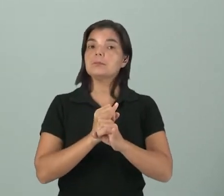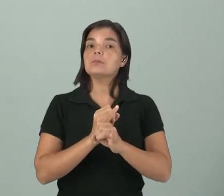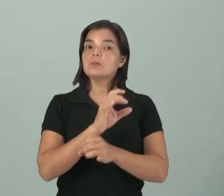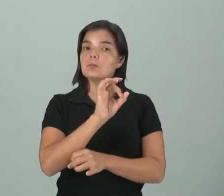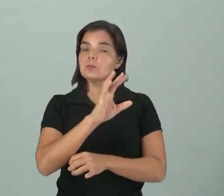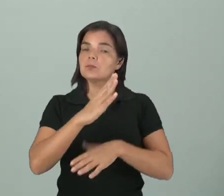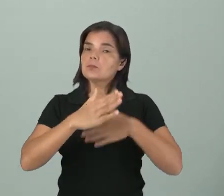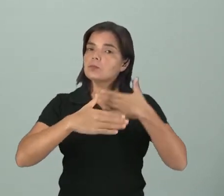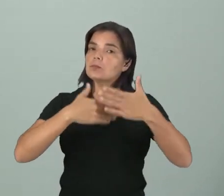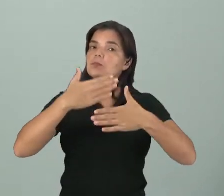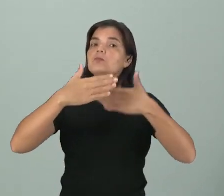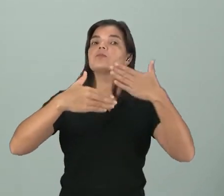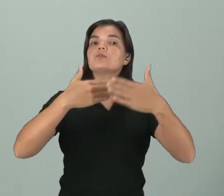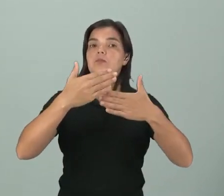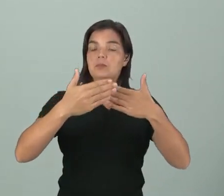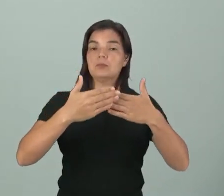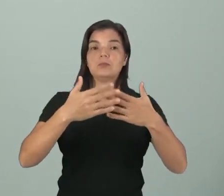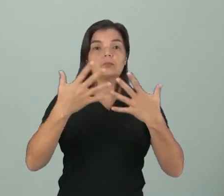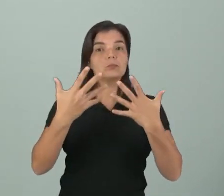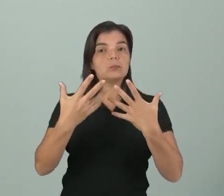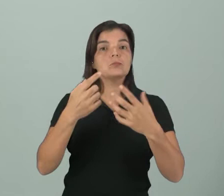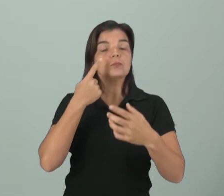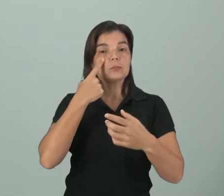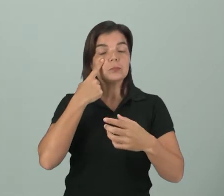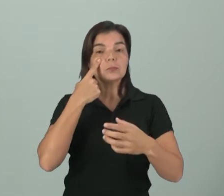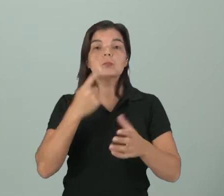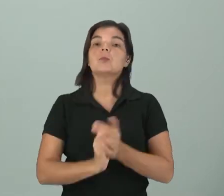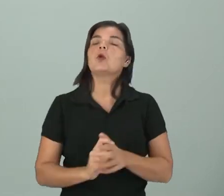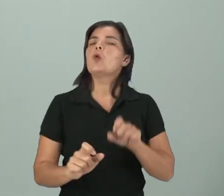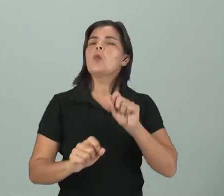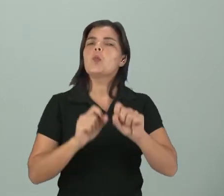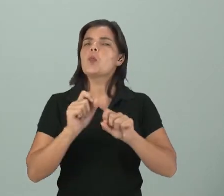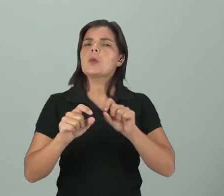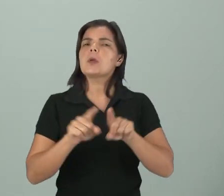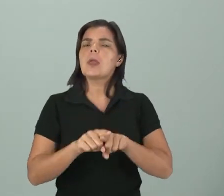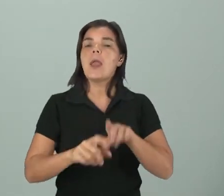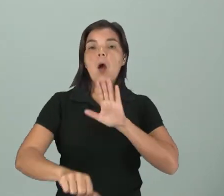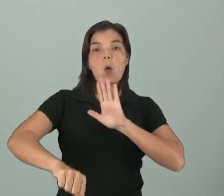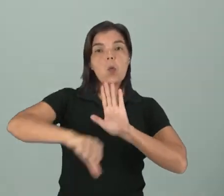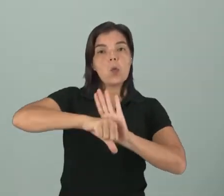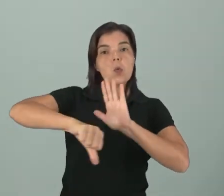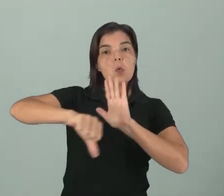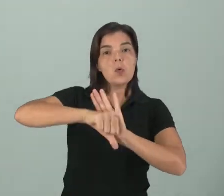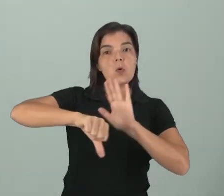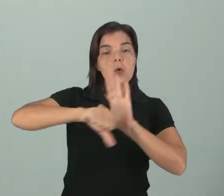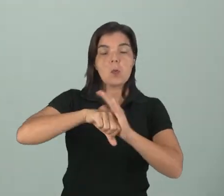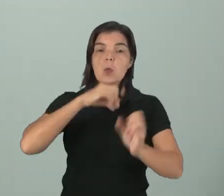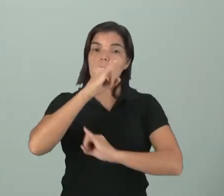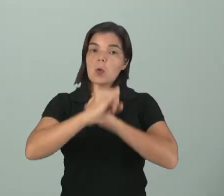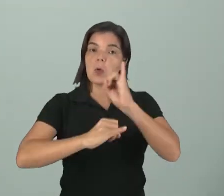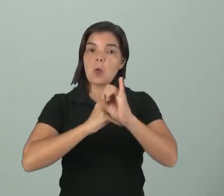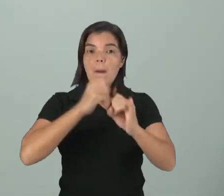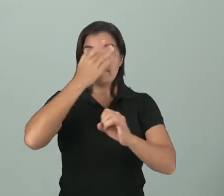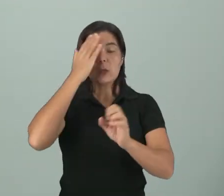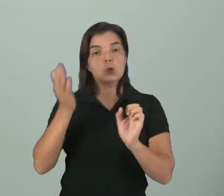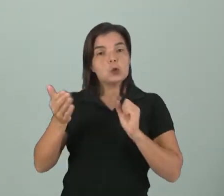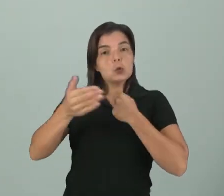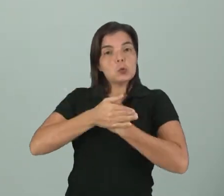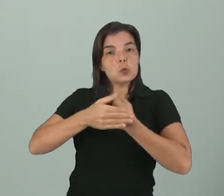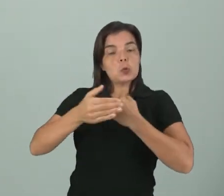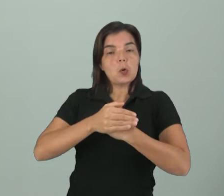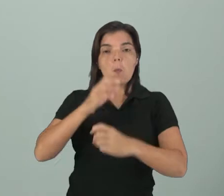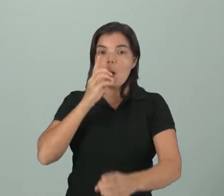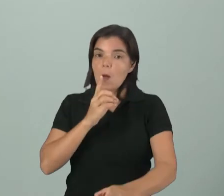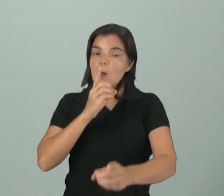internet cada vez mais estão sendo descobertos crimes cibernéticos, pessoas que pensam que se escondem atrás de uma tela, mas que